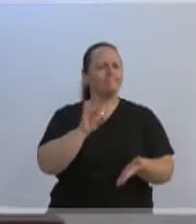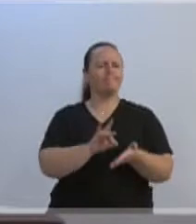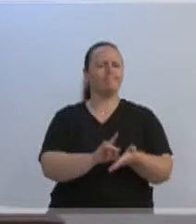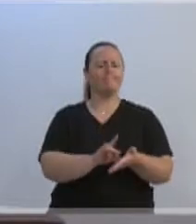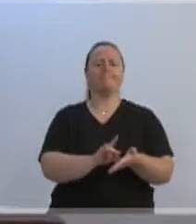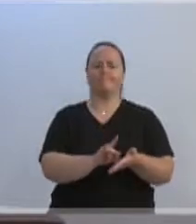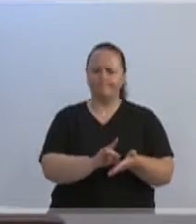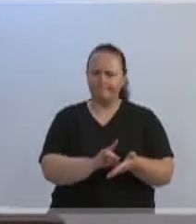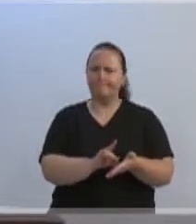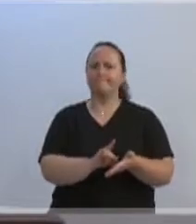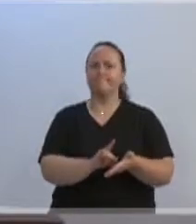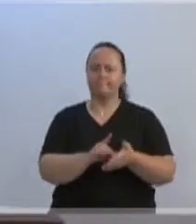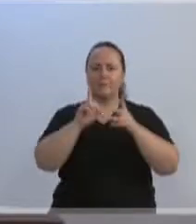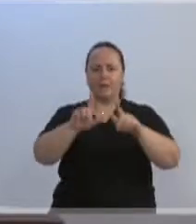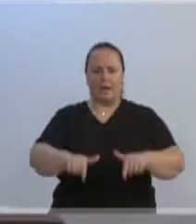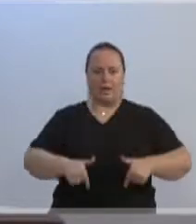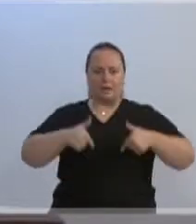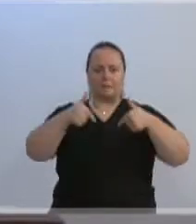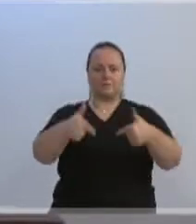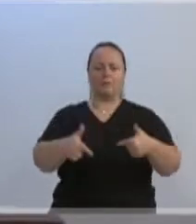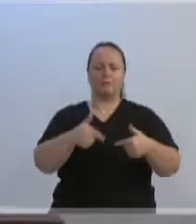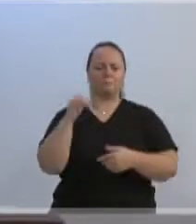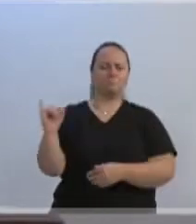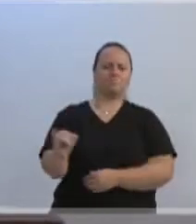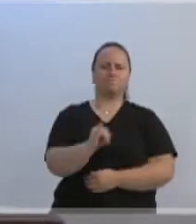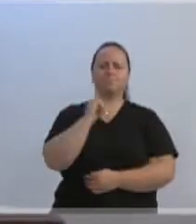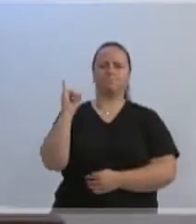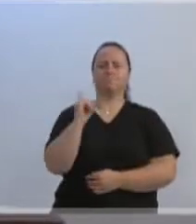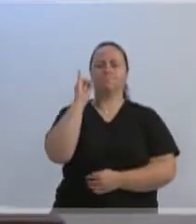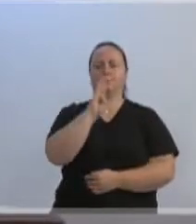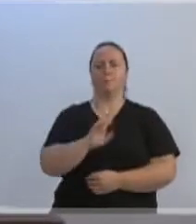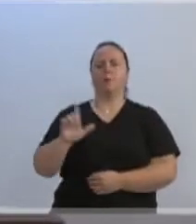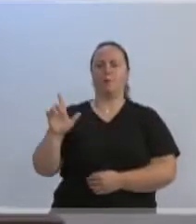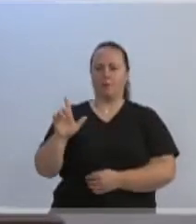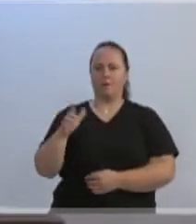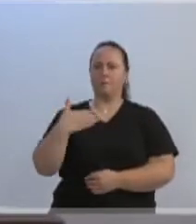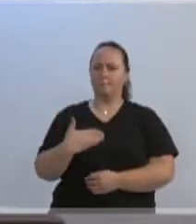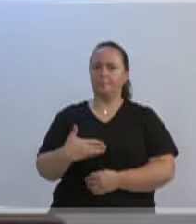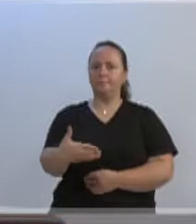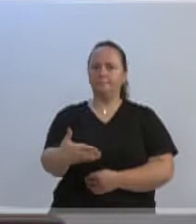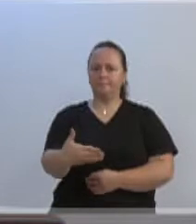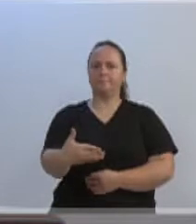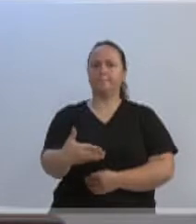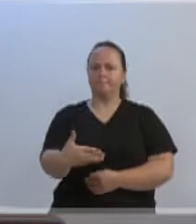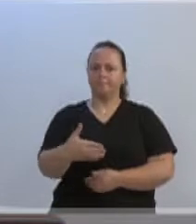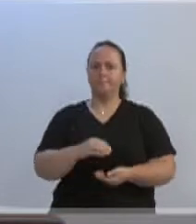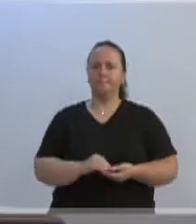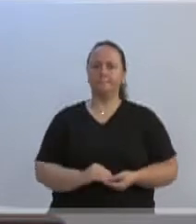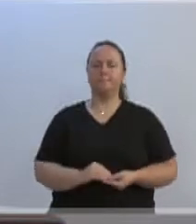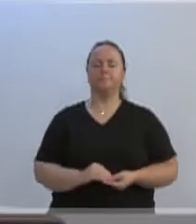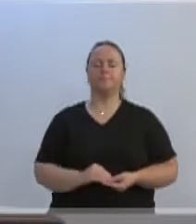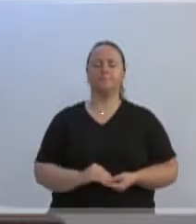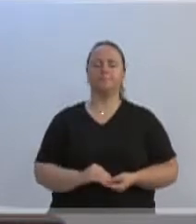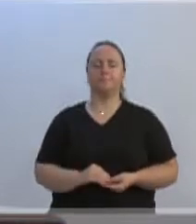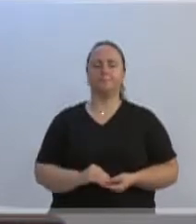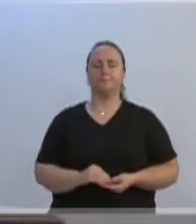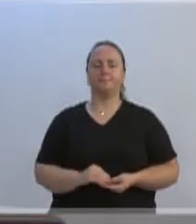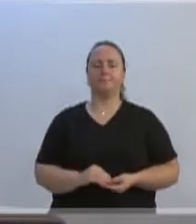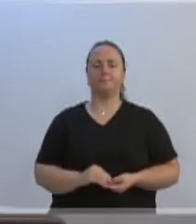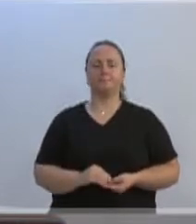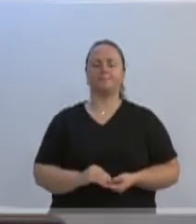das maiores ações que o município de blumenau vem testemunhando e nos últimos anos